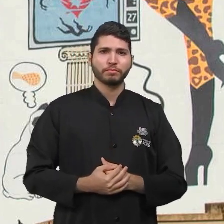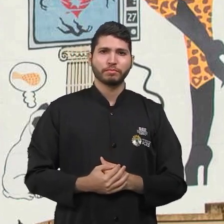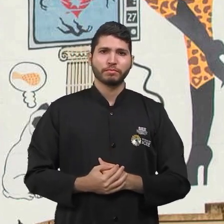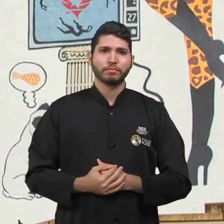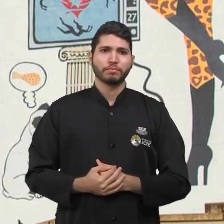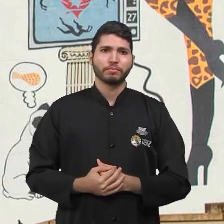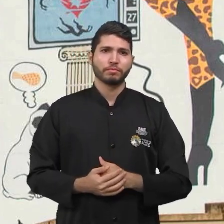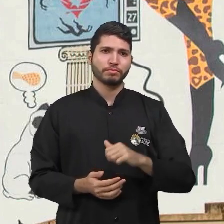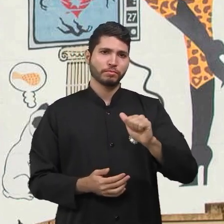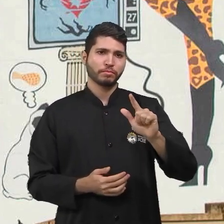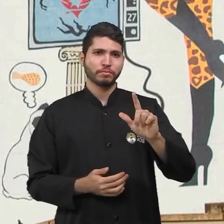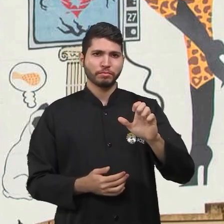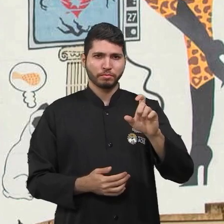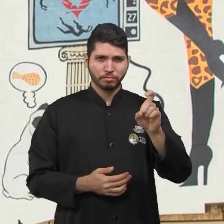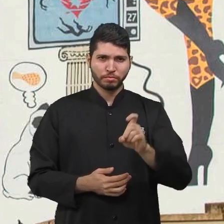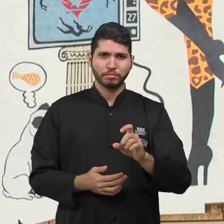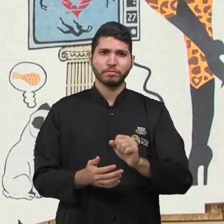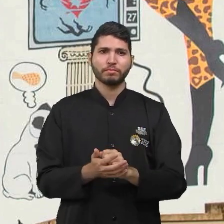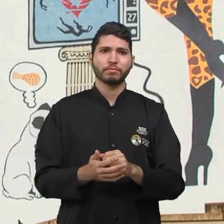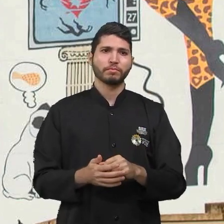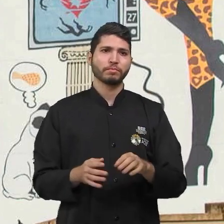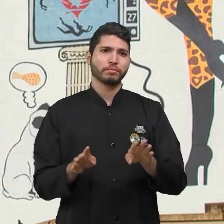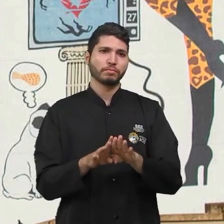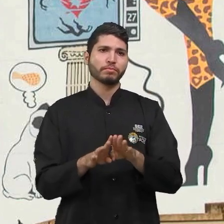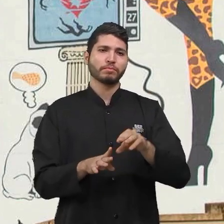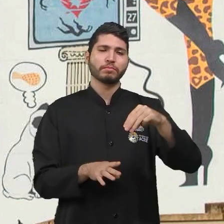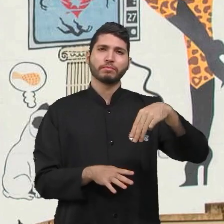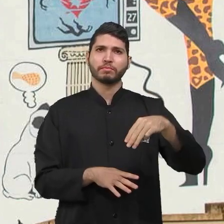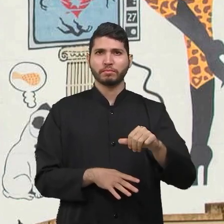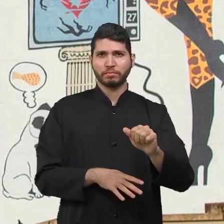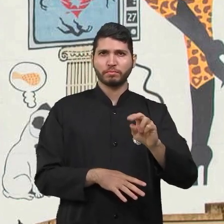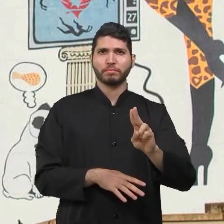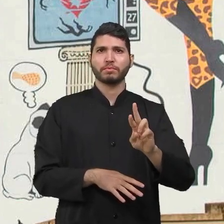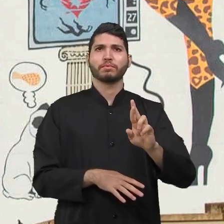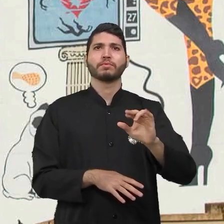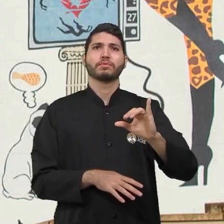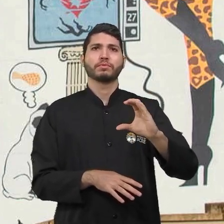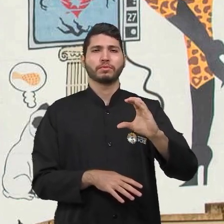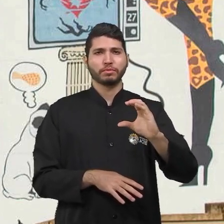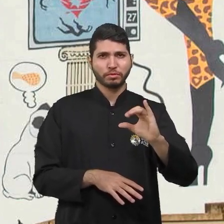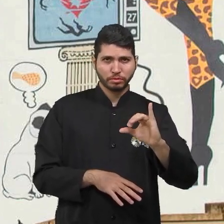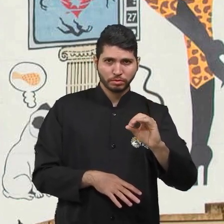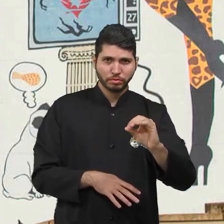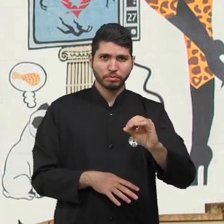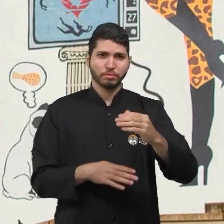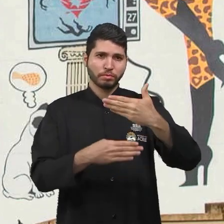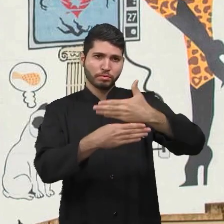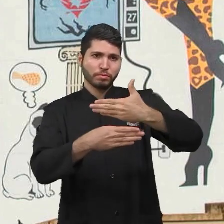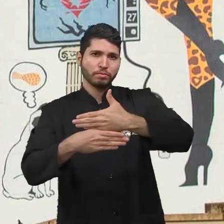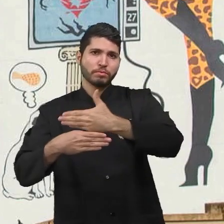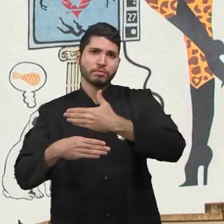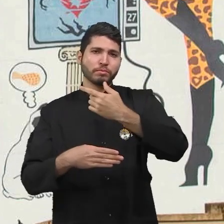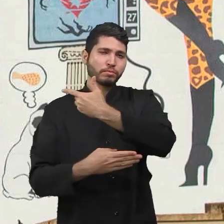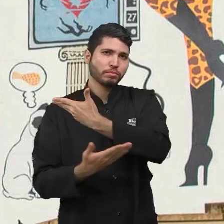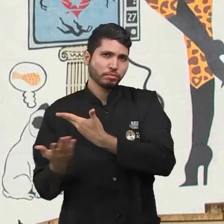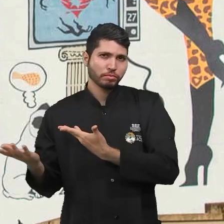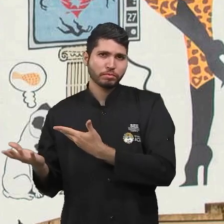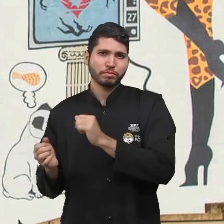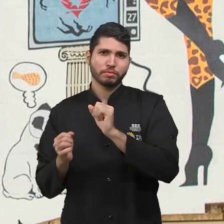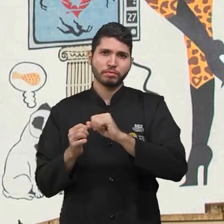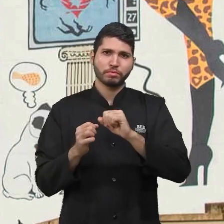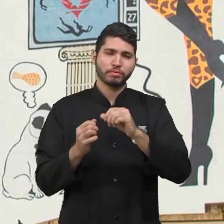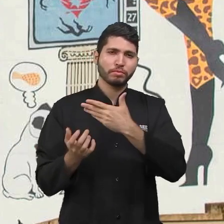também de Maurício Vilaça. Olha aí o muro de Maurício Vilaça e essa